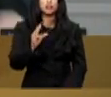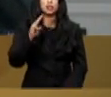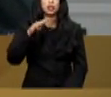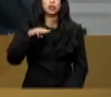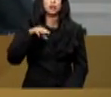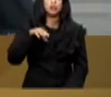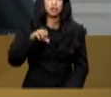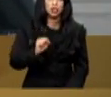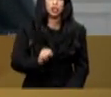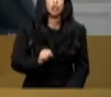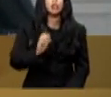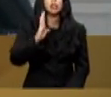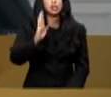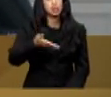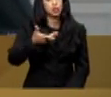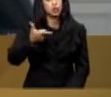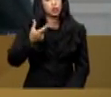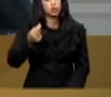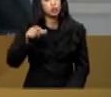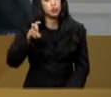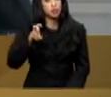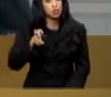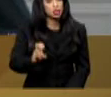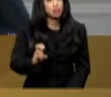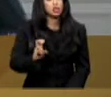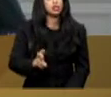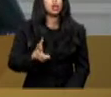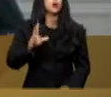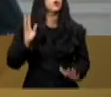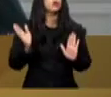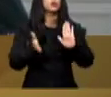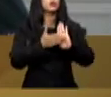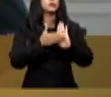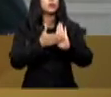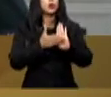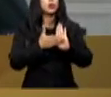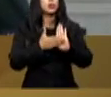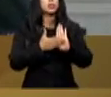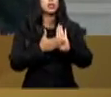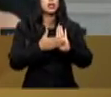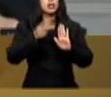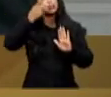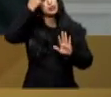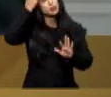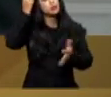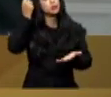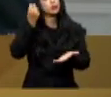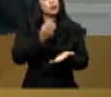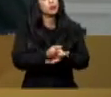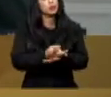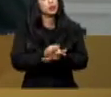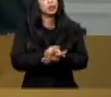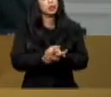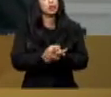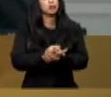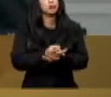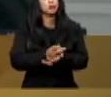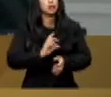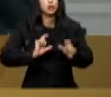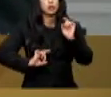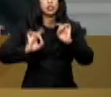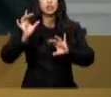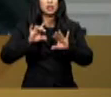93/2015. A cláusula nona, ao determinar que se aplicam aos contribuintes optantes pelo regime